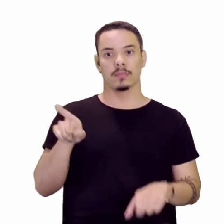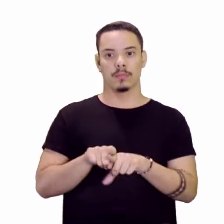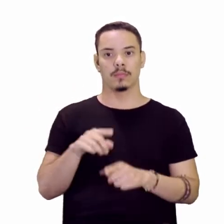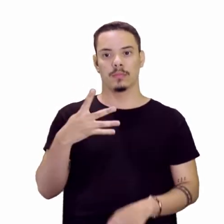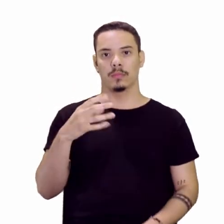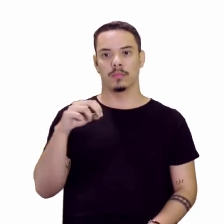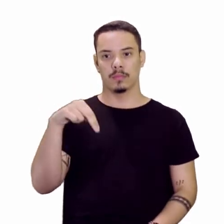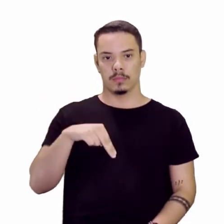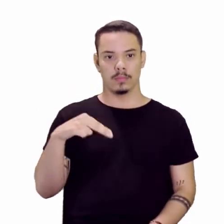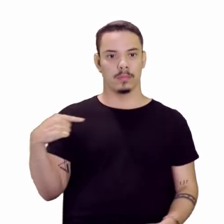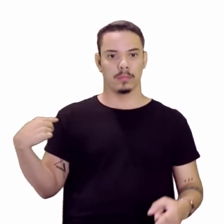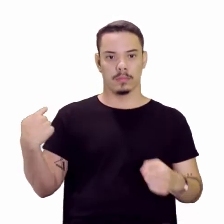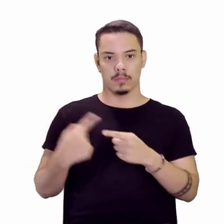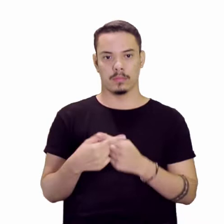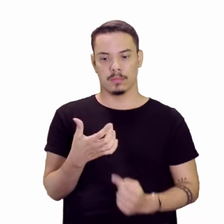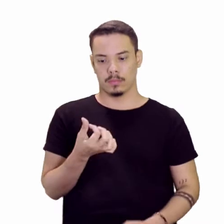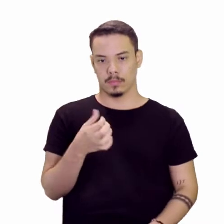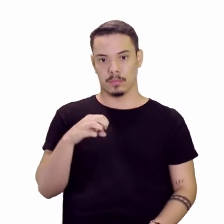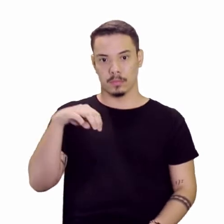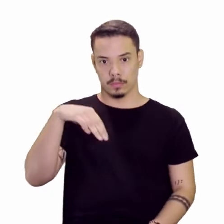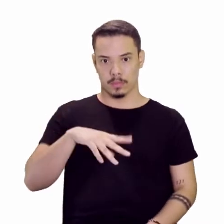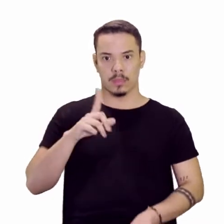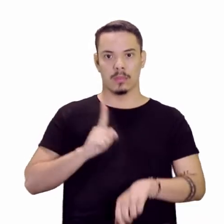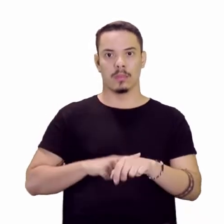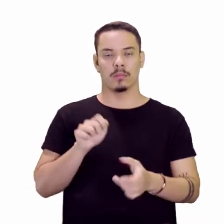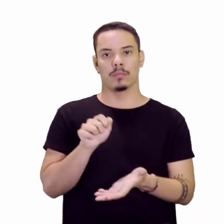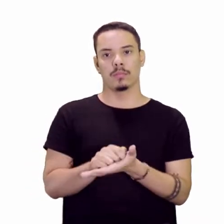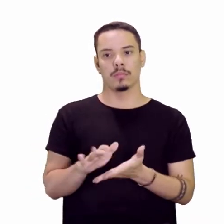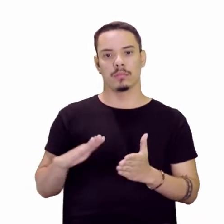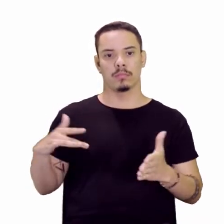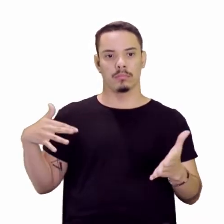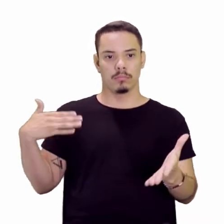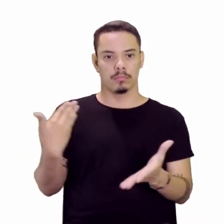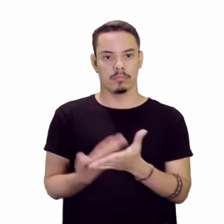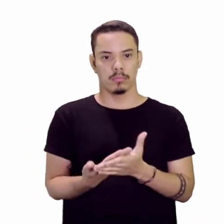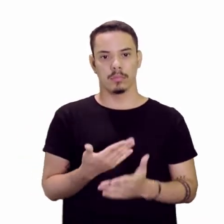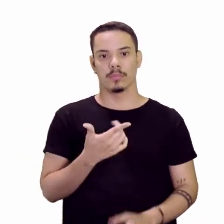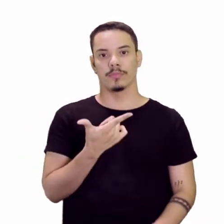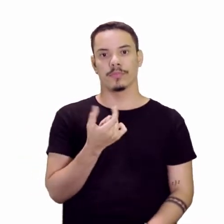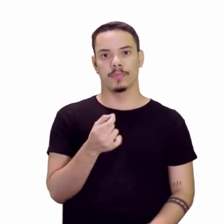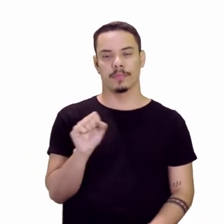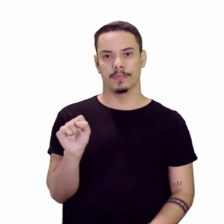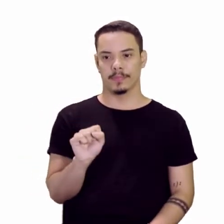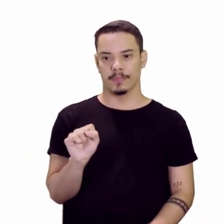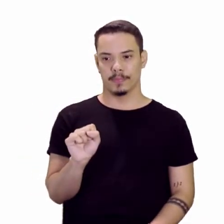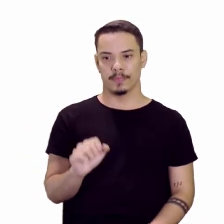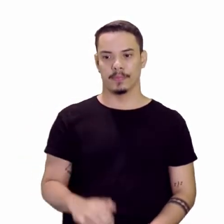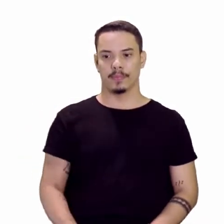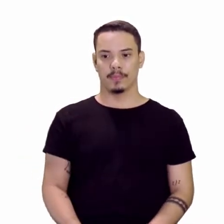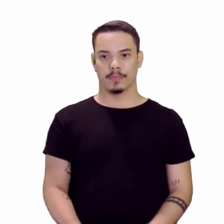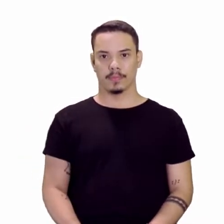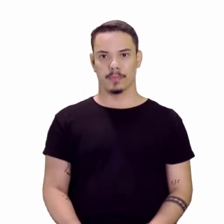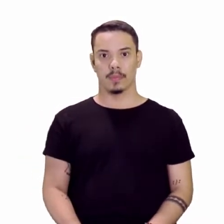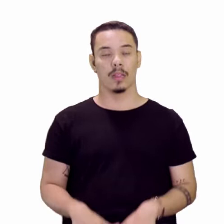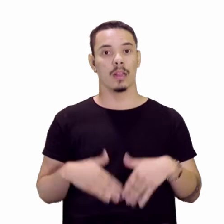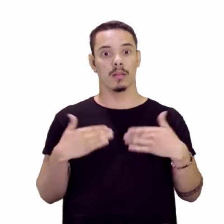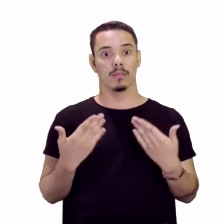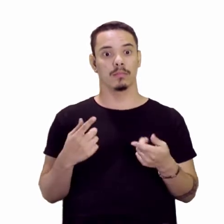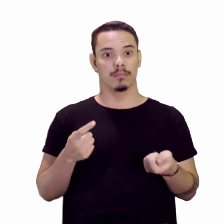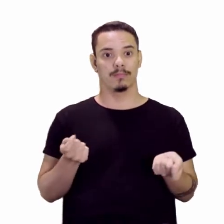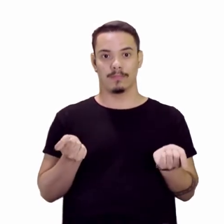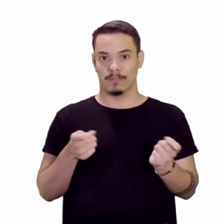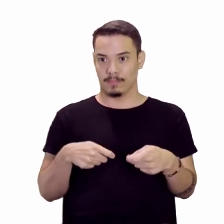60 metros, sendo que o tempo gasto para percorrer foi de 20 segundos. Exatamente. Então, a gente quer a